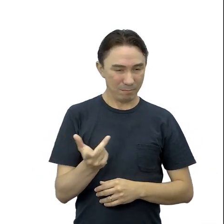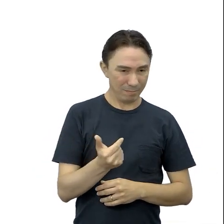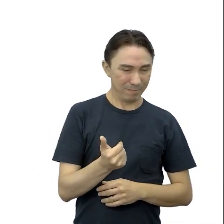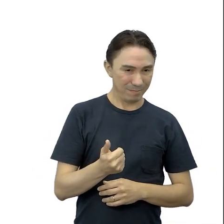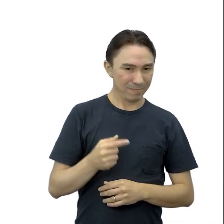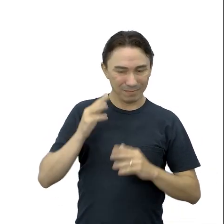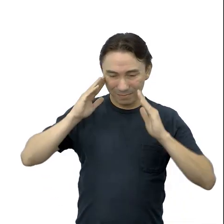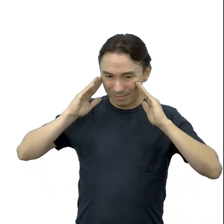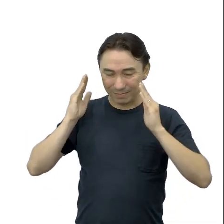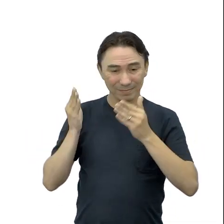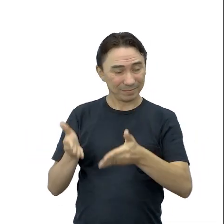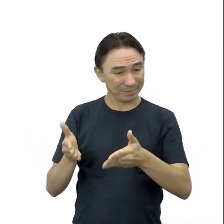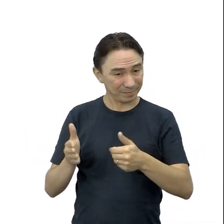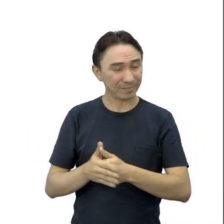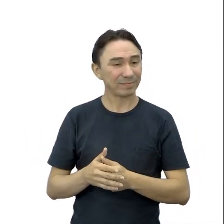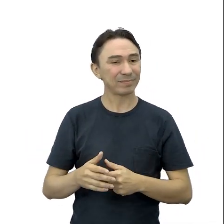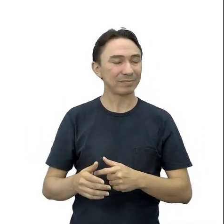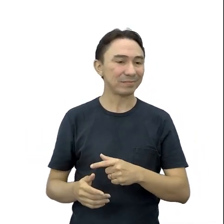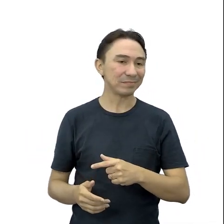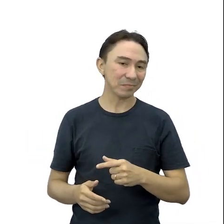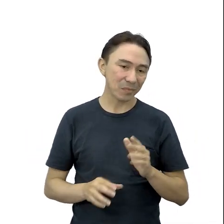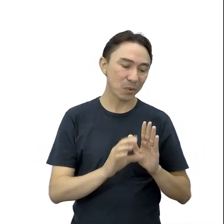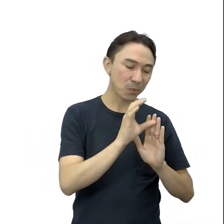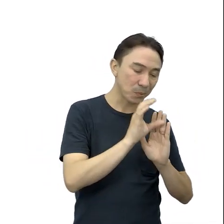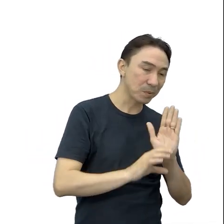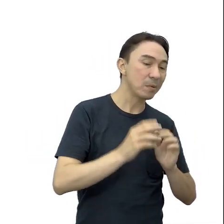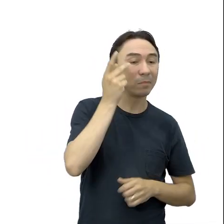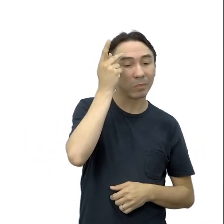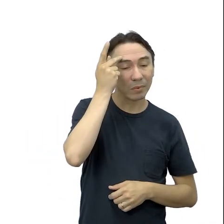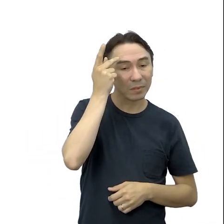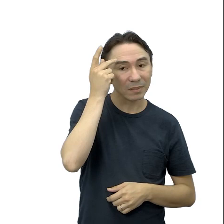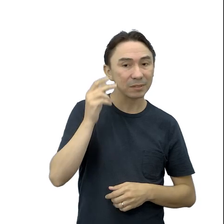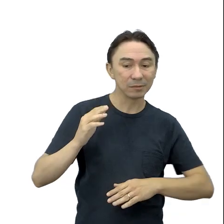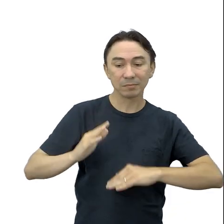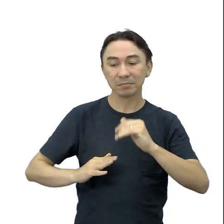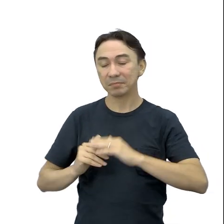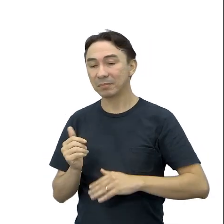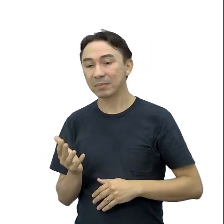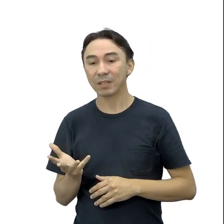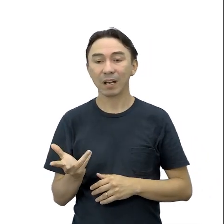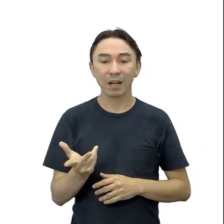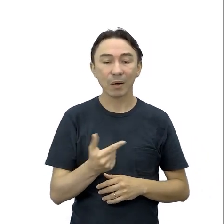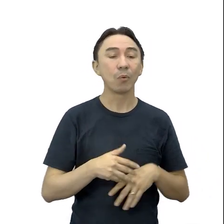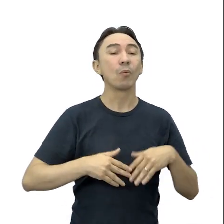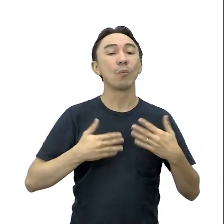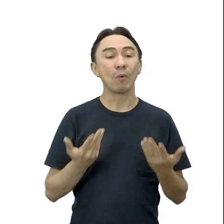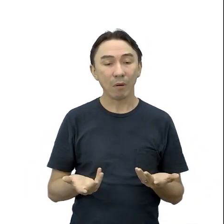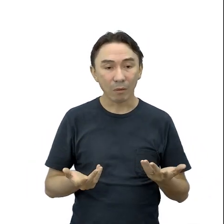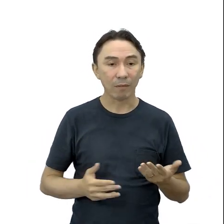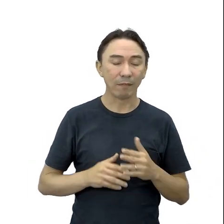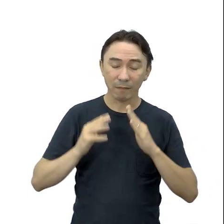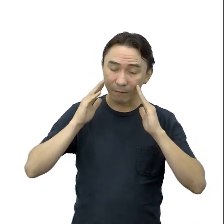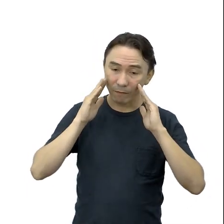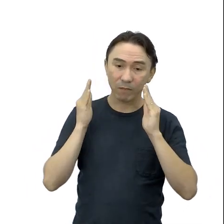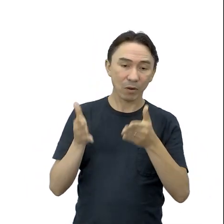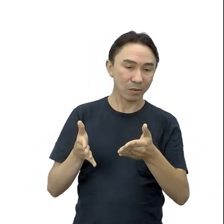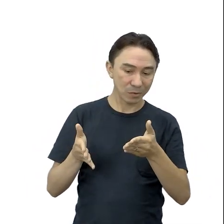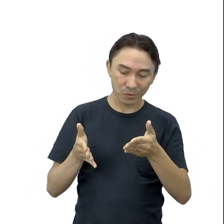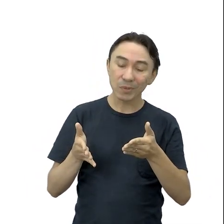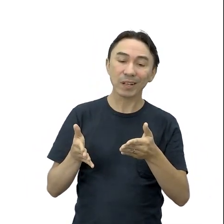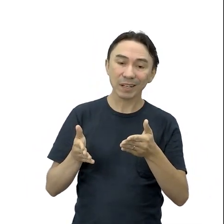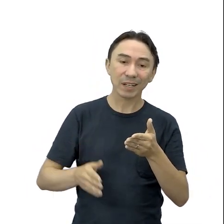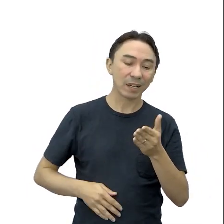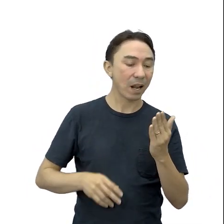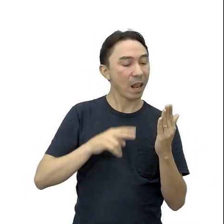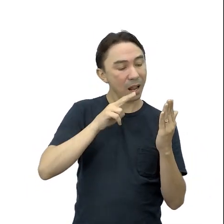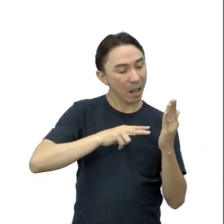né, que permeiam o currículo, né? Quais são as habilidades que a gente trabalharia, olhando, focando a leitura e escrita. Então, a